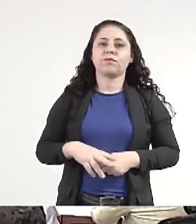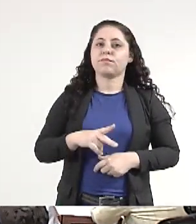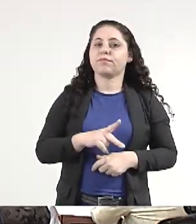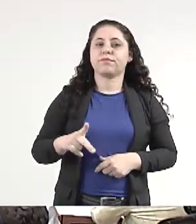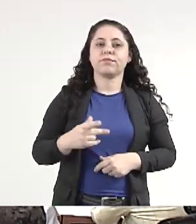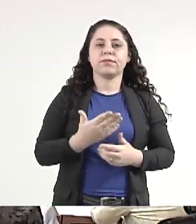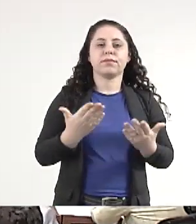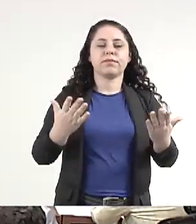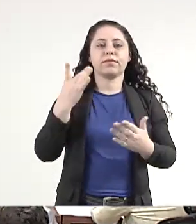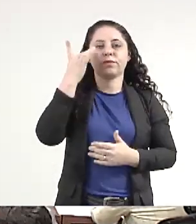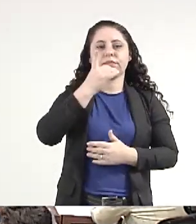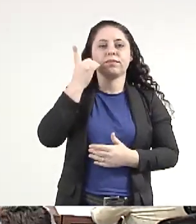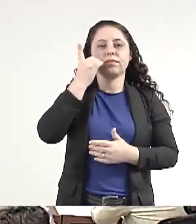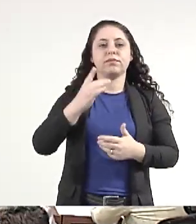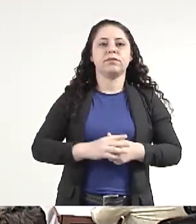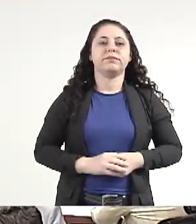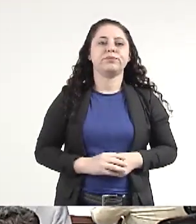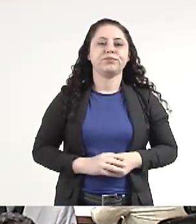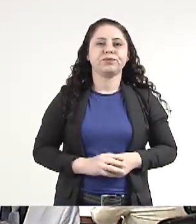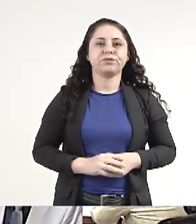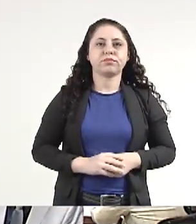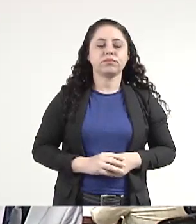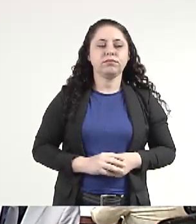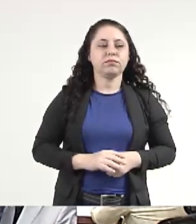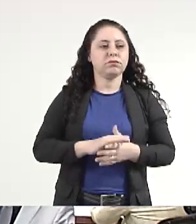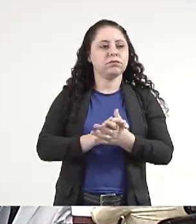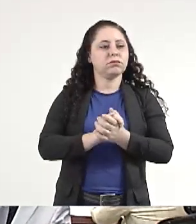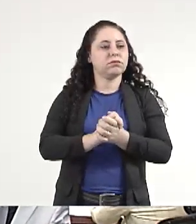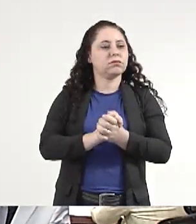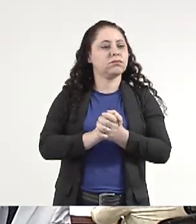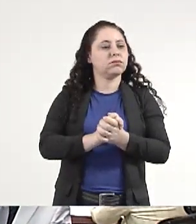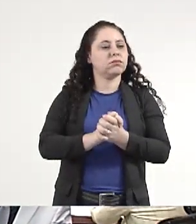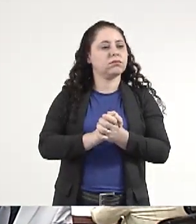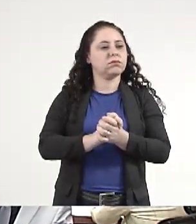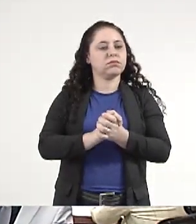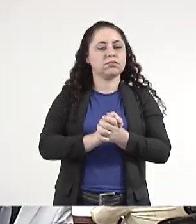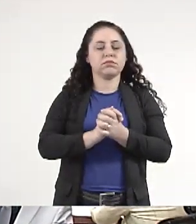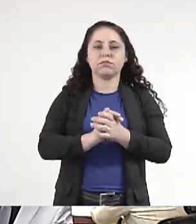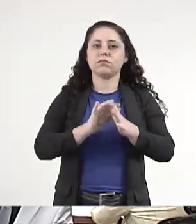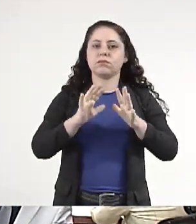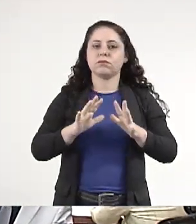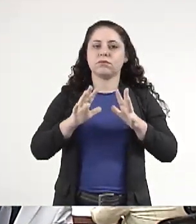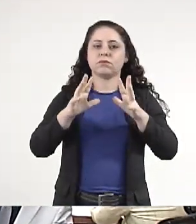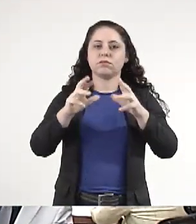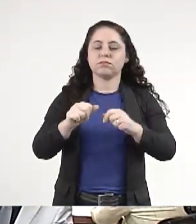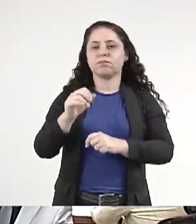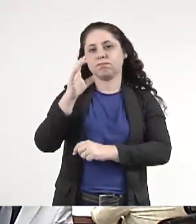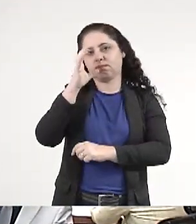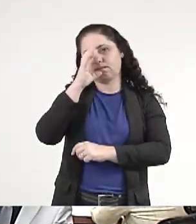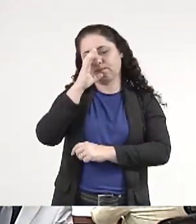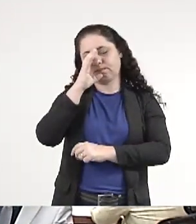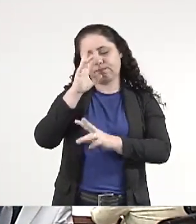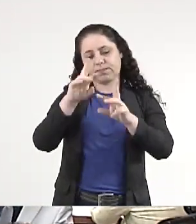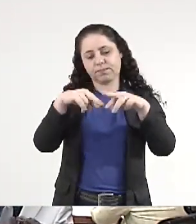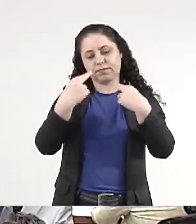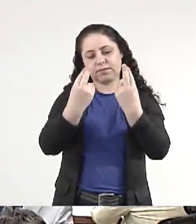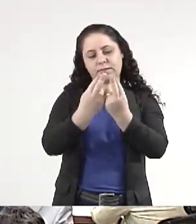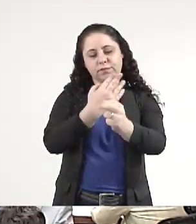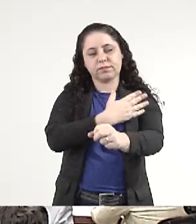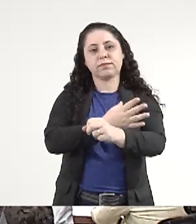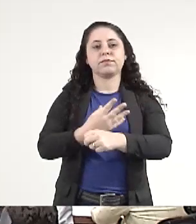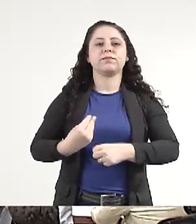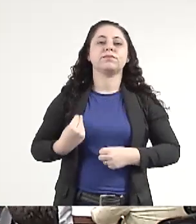Senhor presidente, senhores deputados, cumprimento a todos os que prestigiam a nossa sessão com